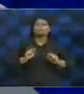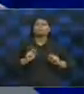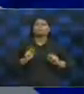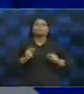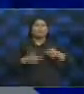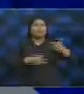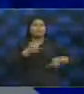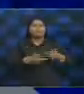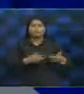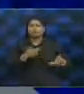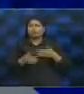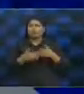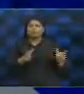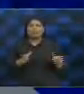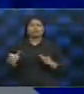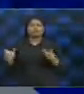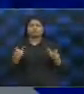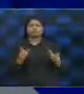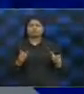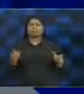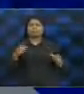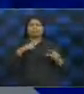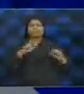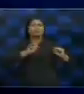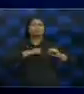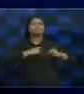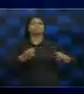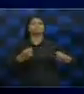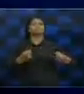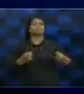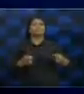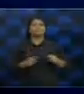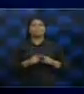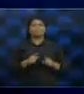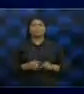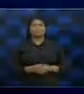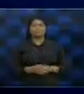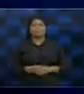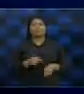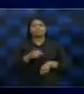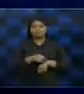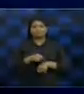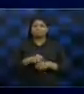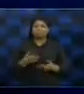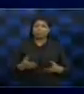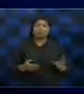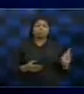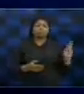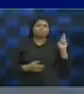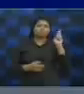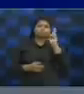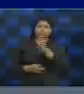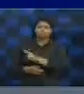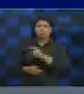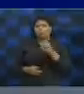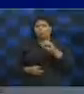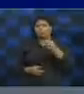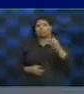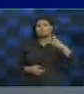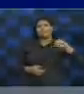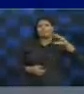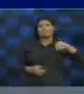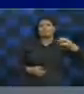numa lona. No deserto, se fosse o caso, pela garra que eles têm. Mas estamos preparados. Um minuto, candidato, para a tréplica, o comentário, melhor